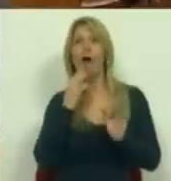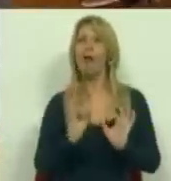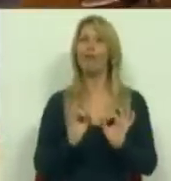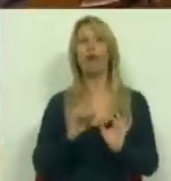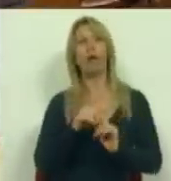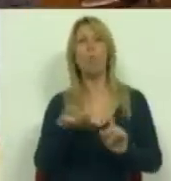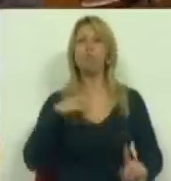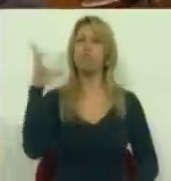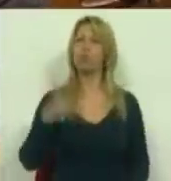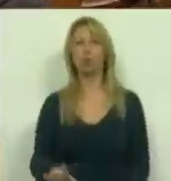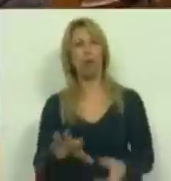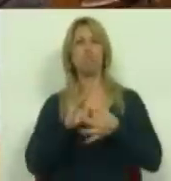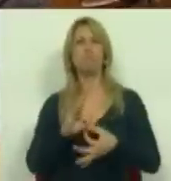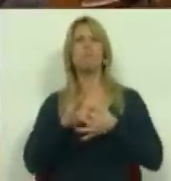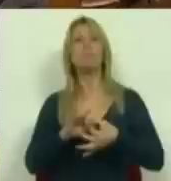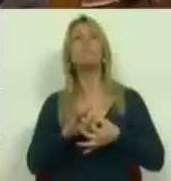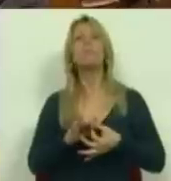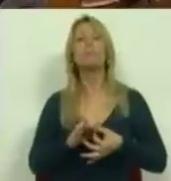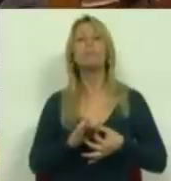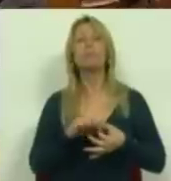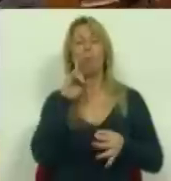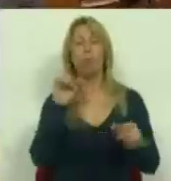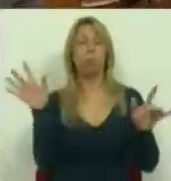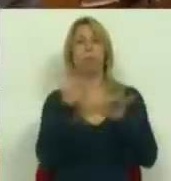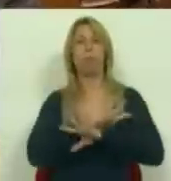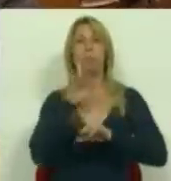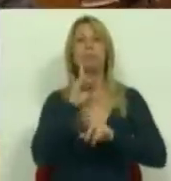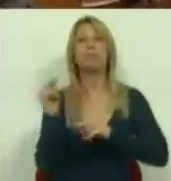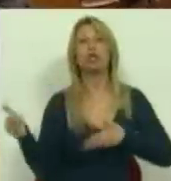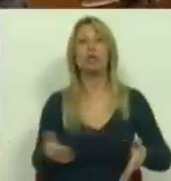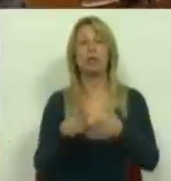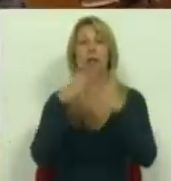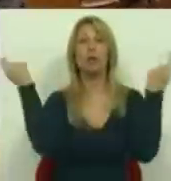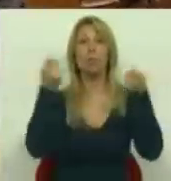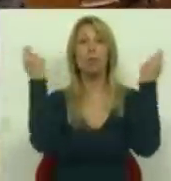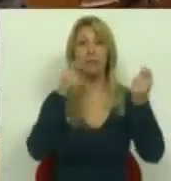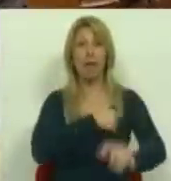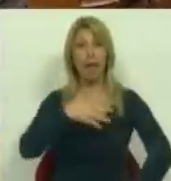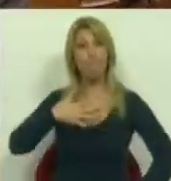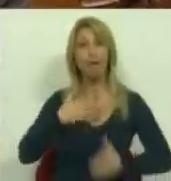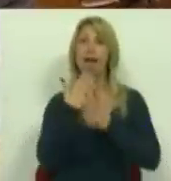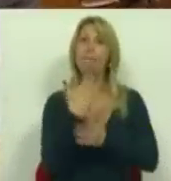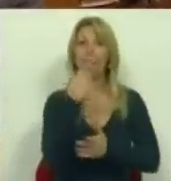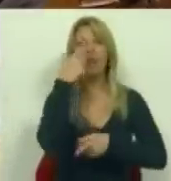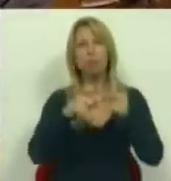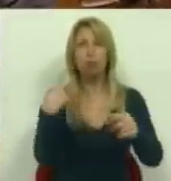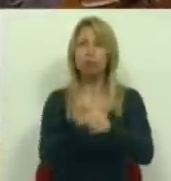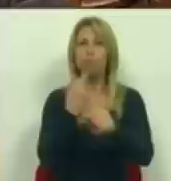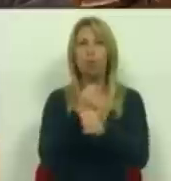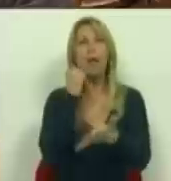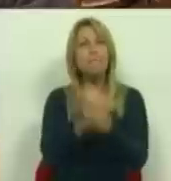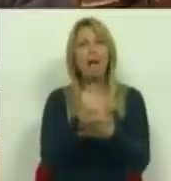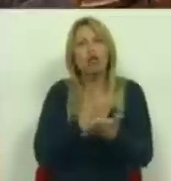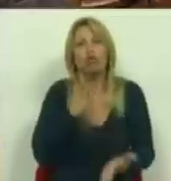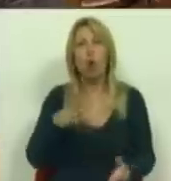aliás, confundia-se com a estratégia publicitária da empresa, apelando aos cidadãos para comprar marcas portuguesas, apoiar